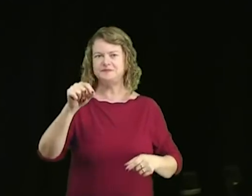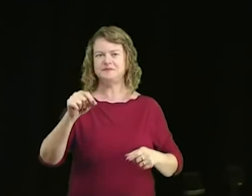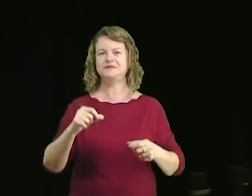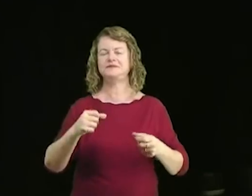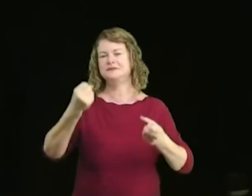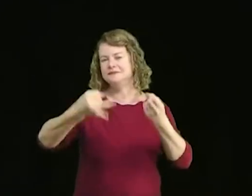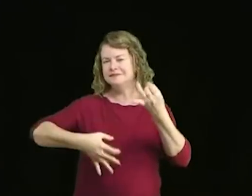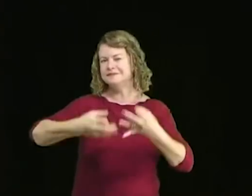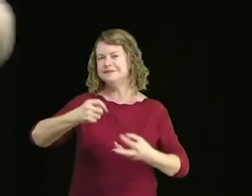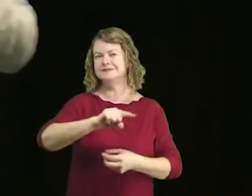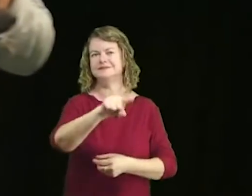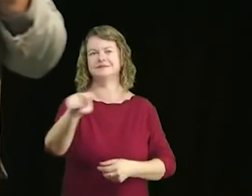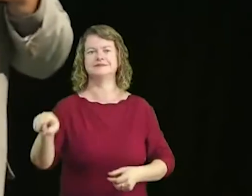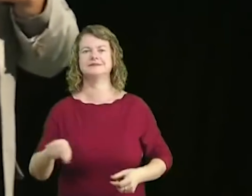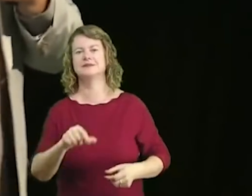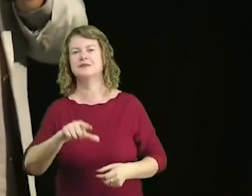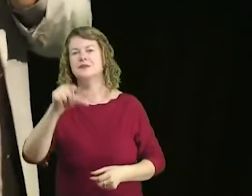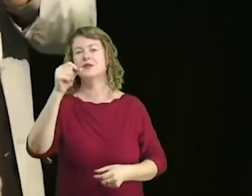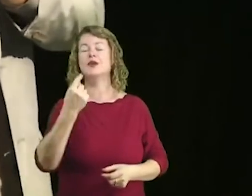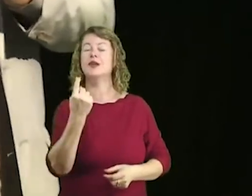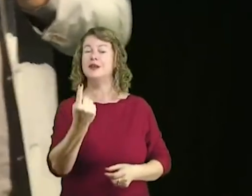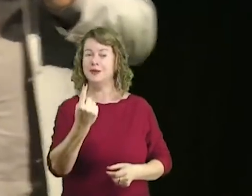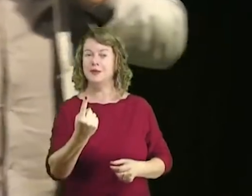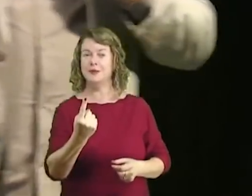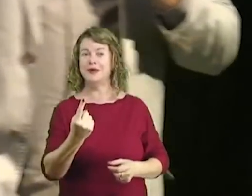igreja uma mulher assim, que ela é